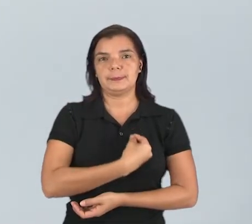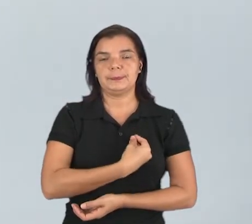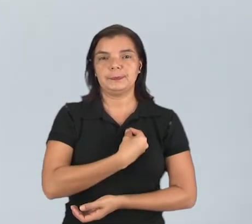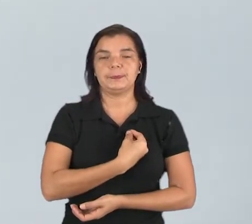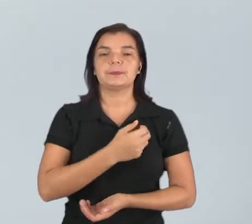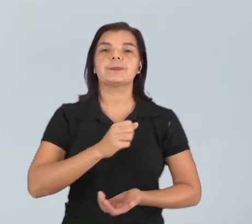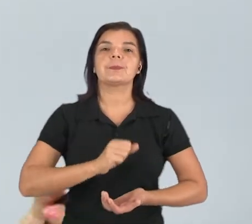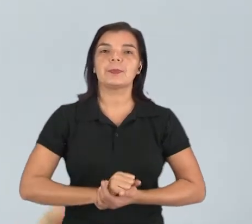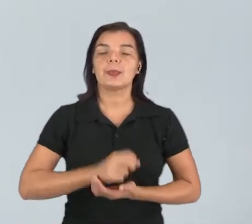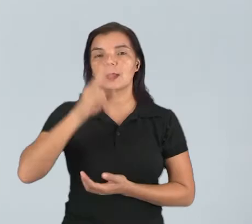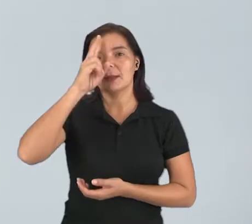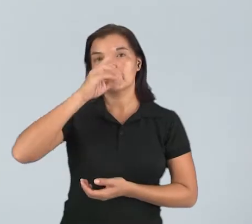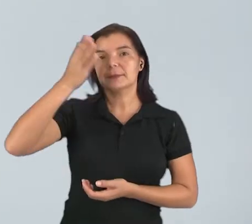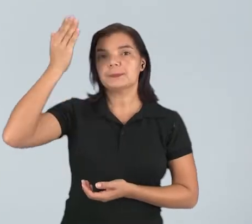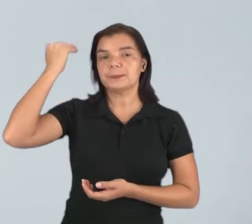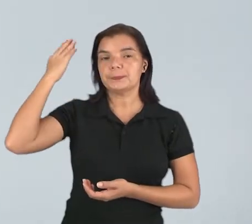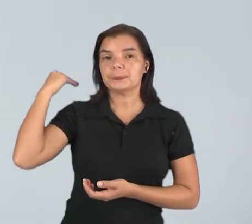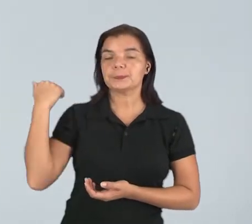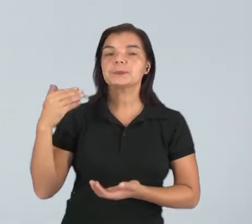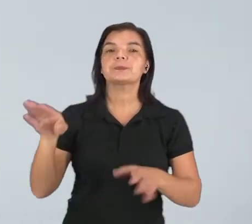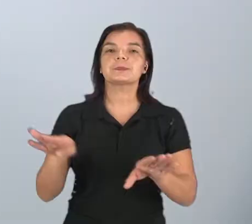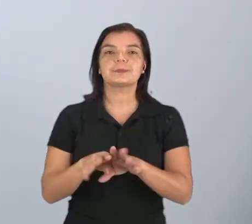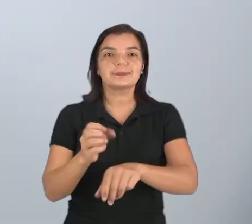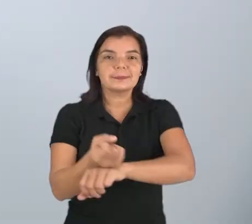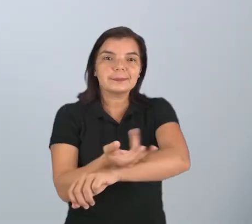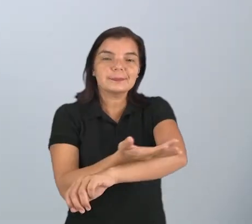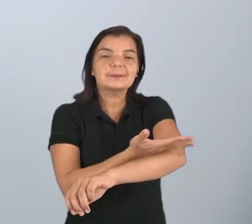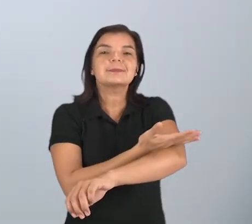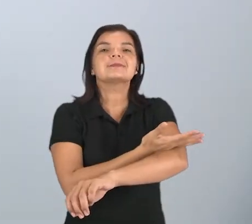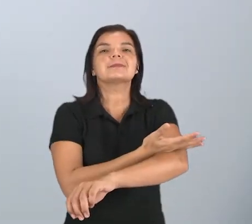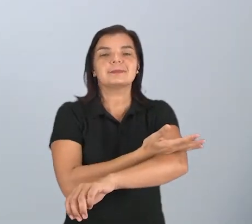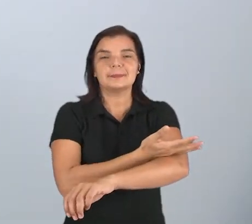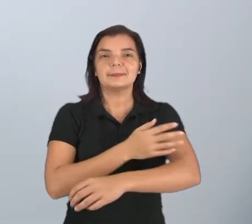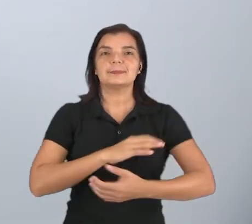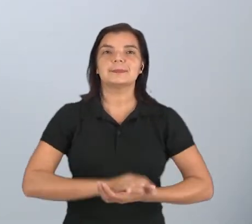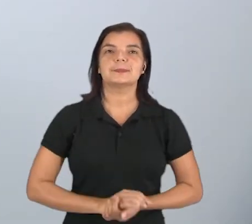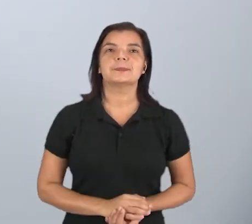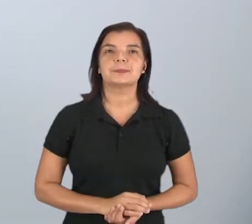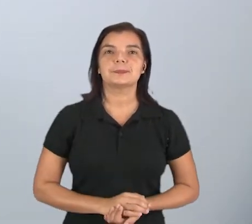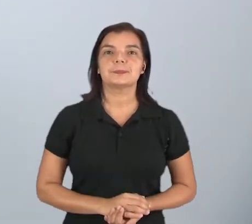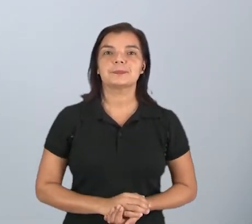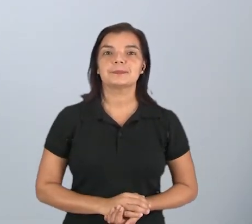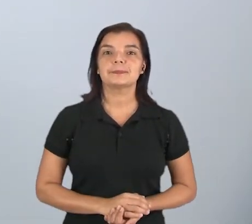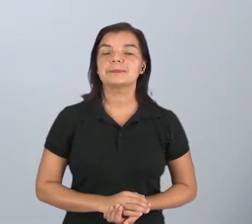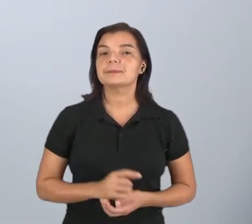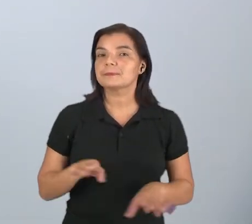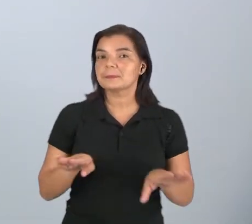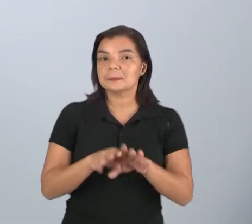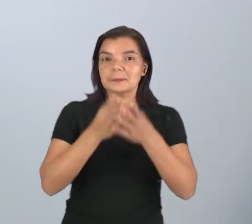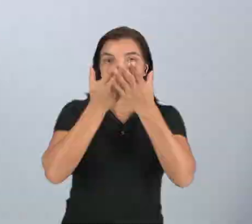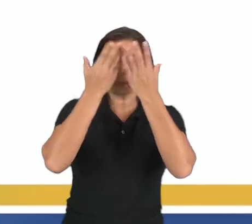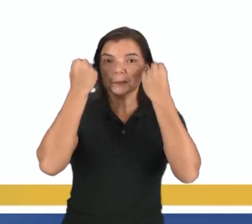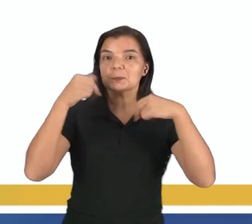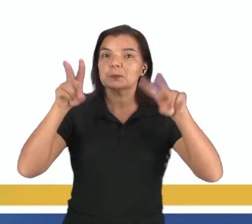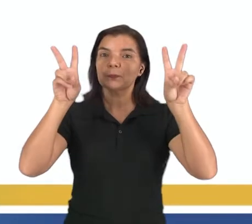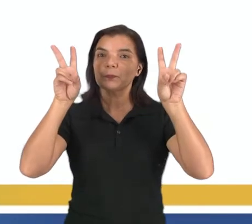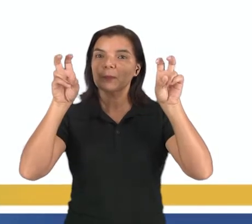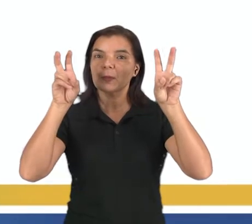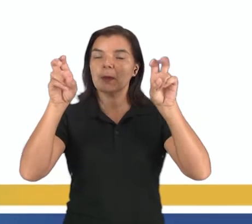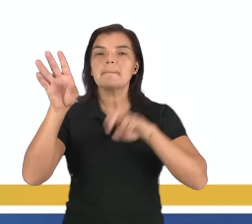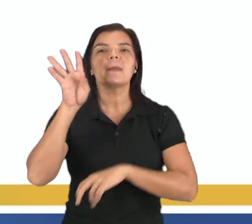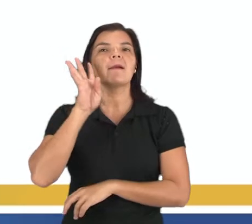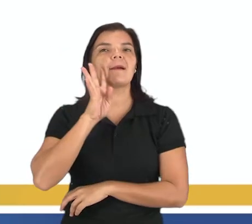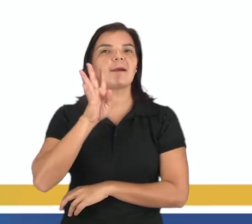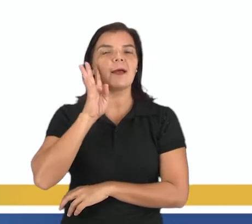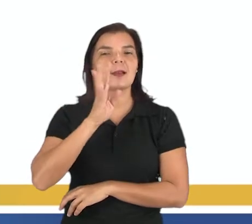do presente, lembrando o passado e das emoções que me causaram essas lembranças. Não esqueça de dar um título bem